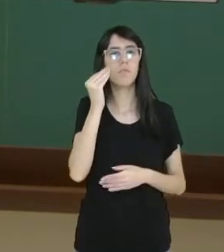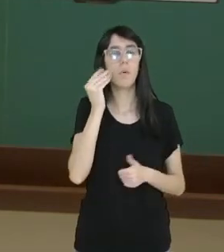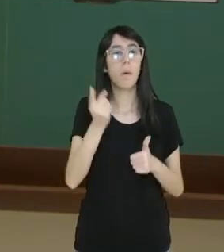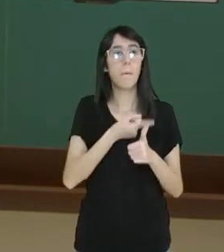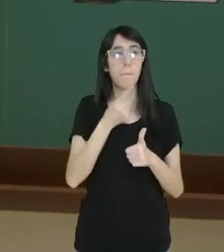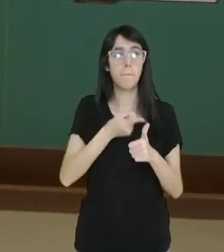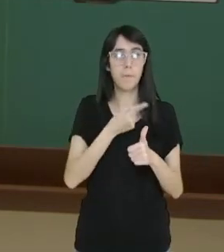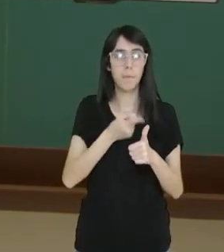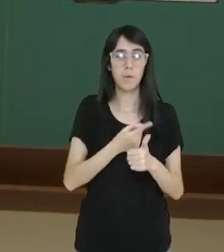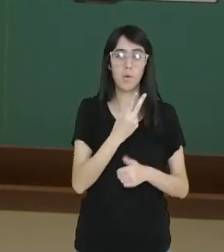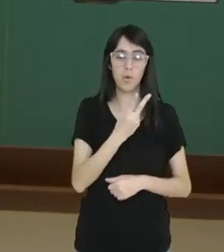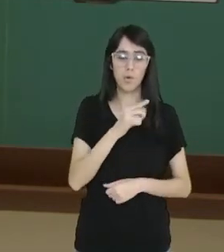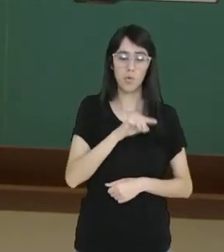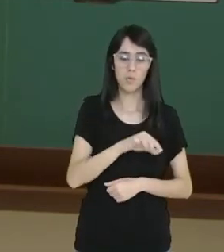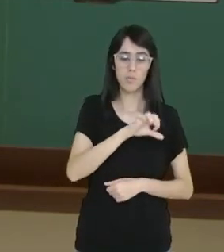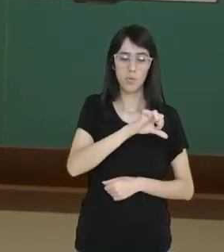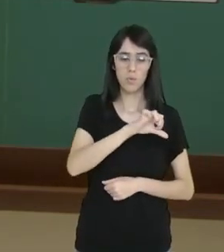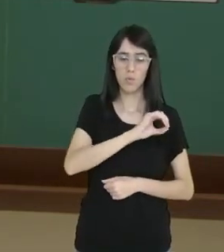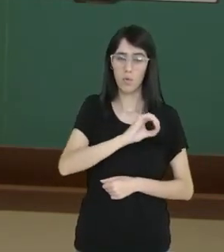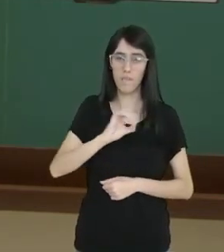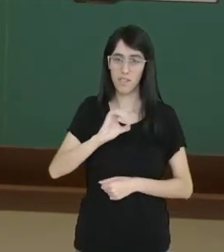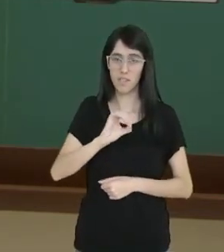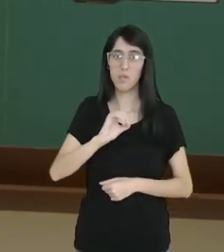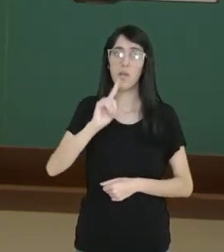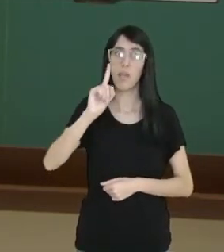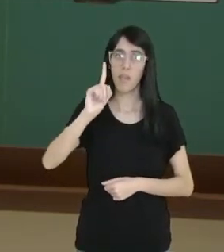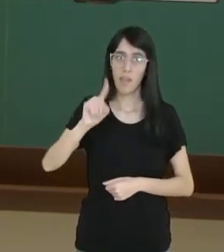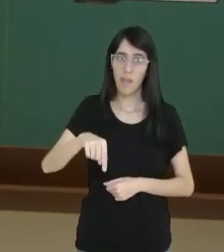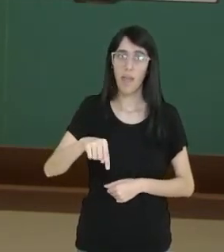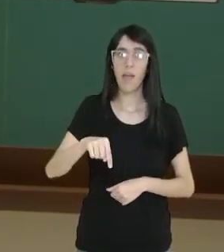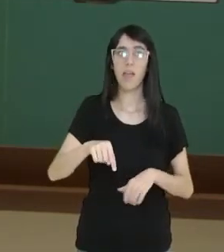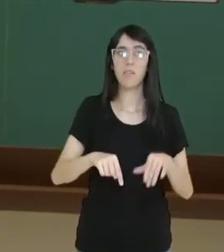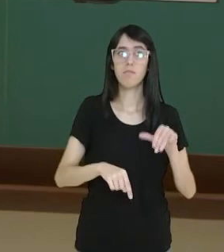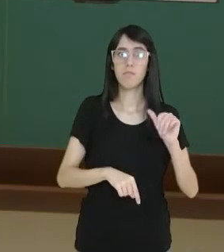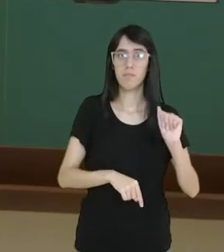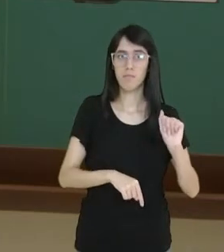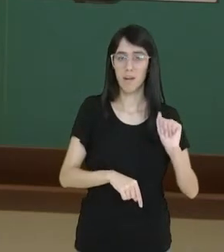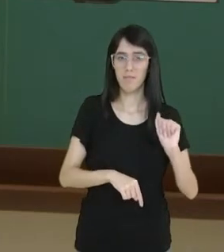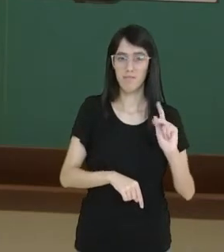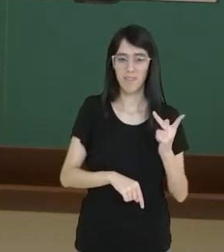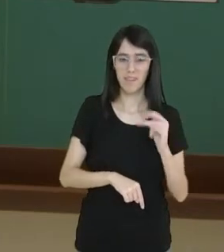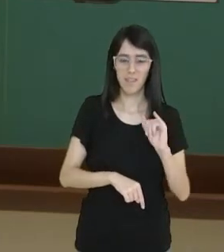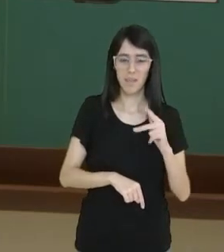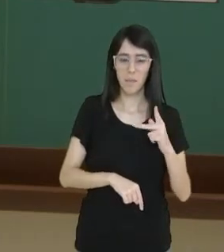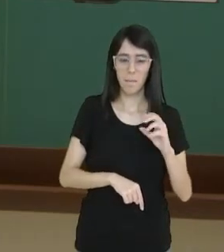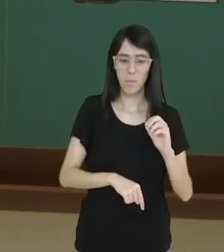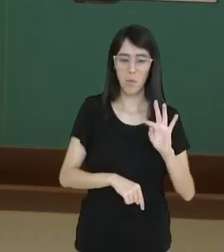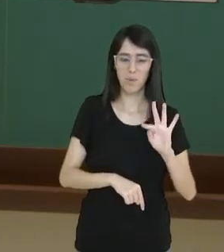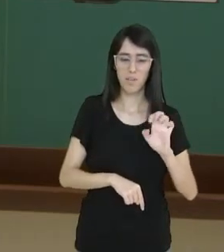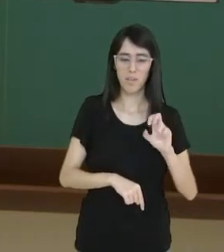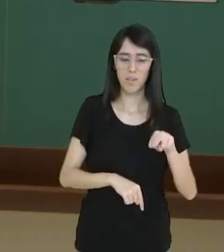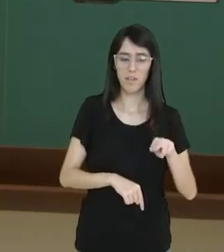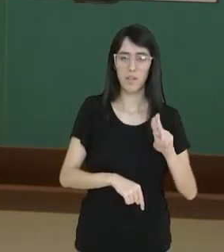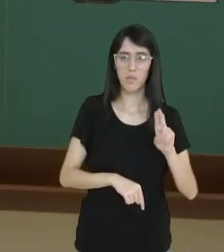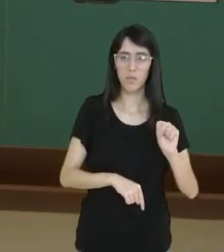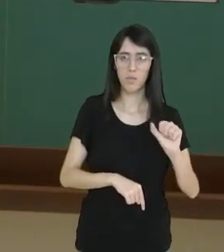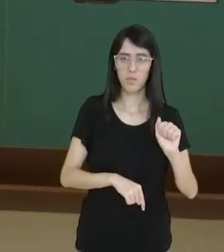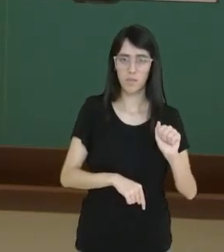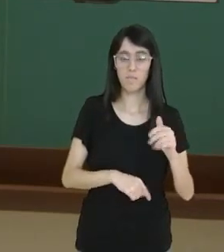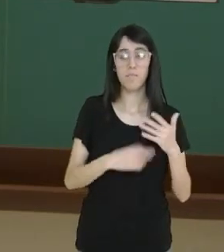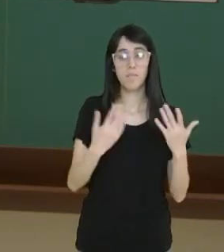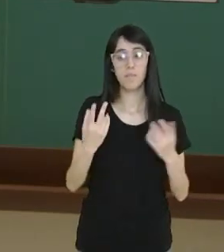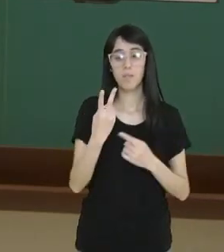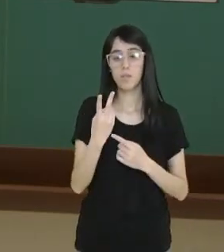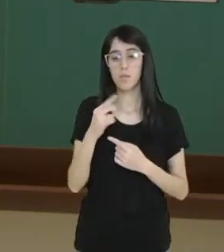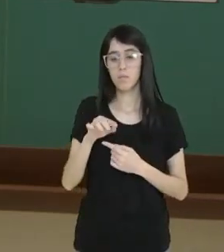Ó, 2.900 é a hipotenusa do triângulo grandão, tá bom? Então, ó, 2.900 ao quadrado